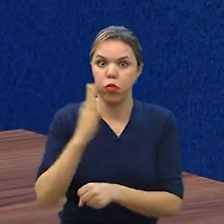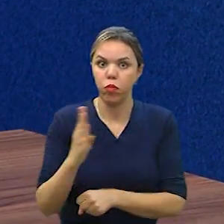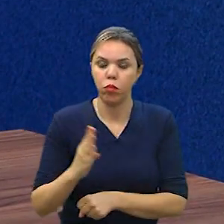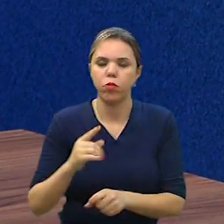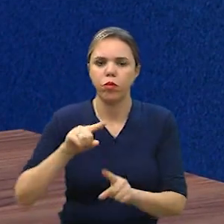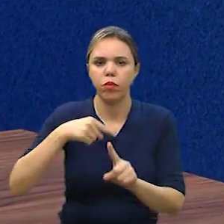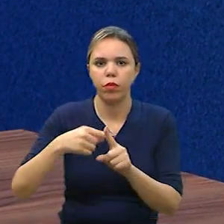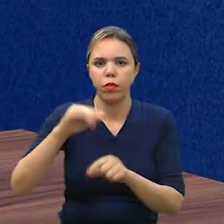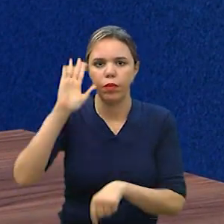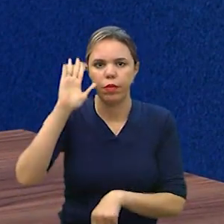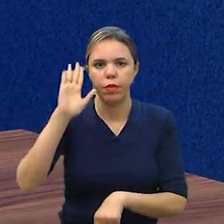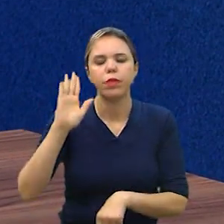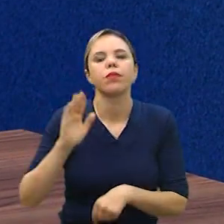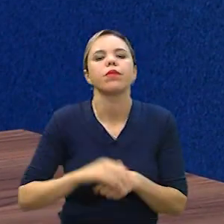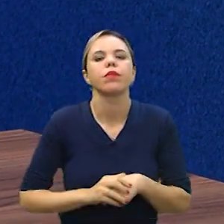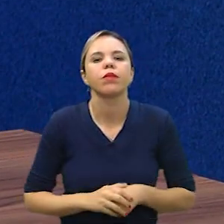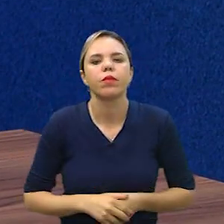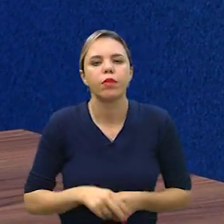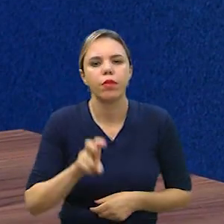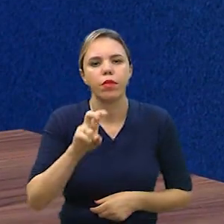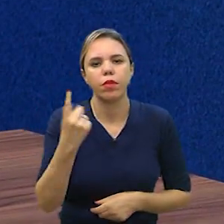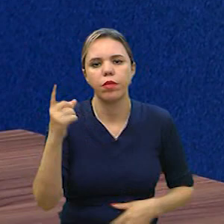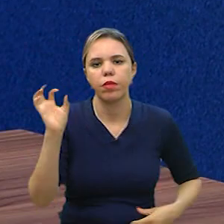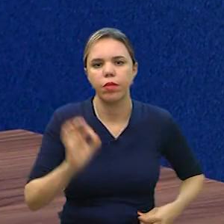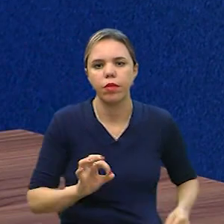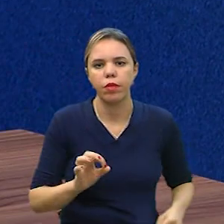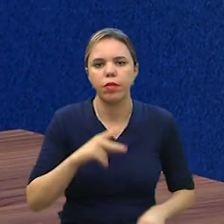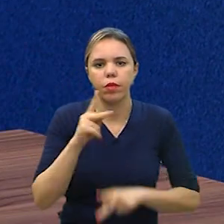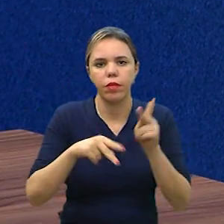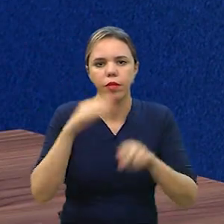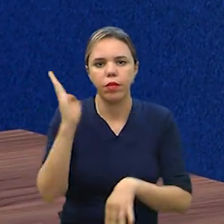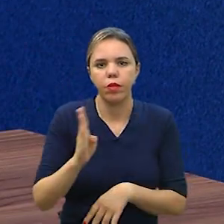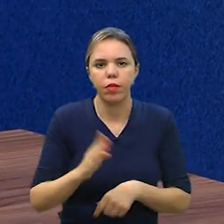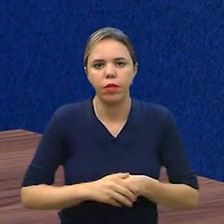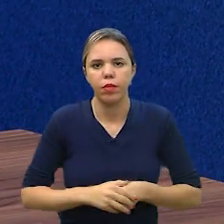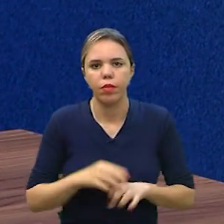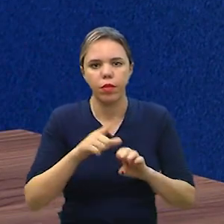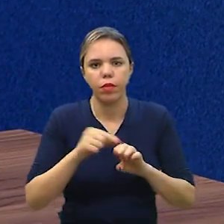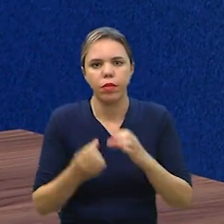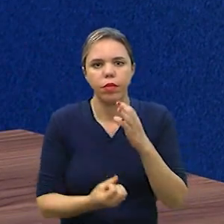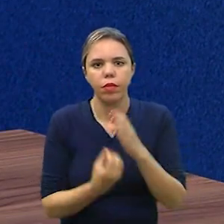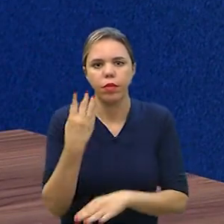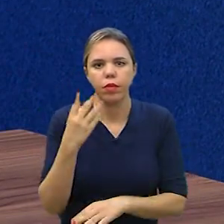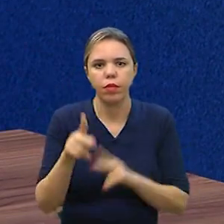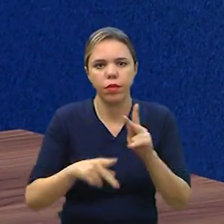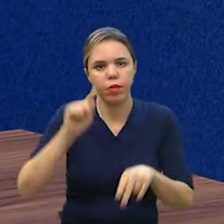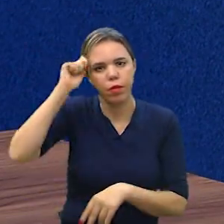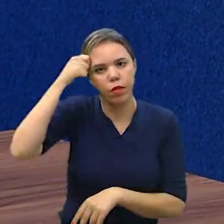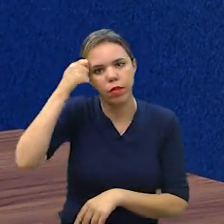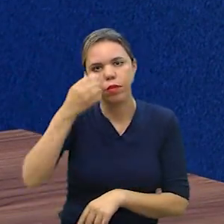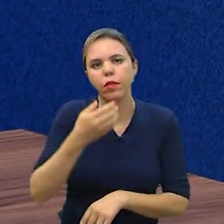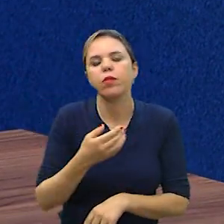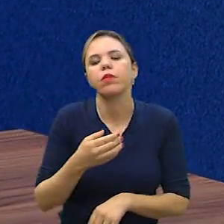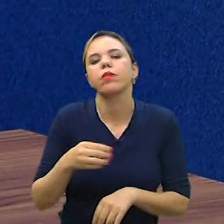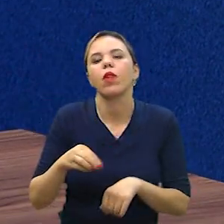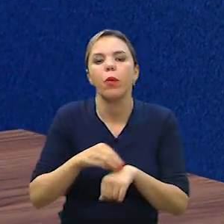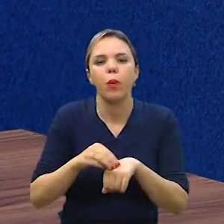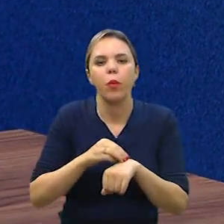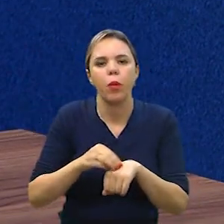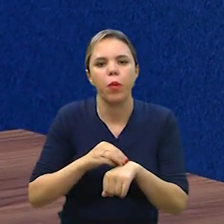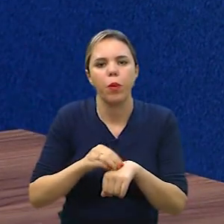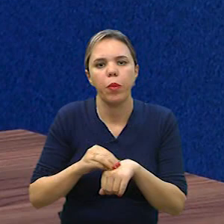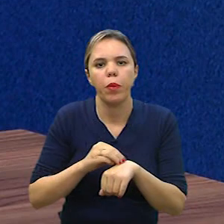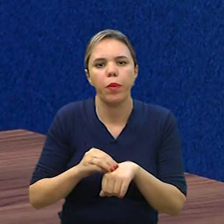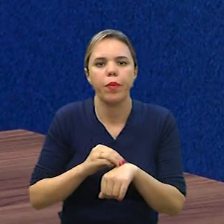e mais da metade, cerca de 51% dos brasileiros que empreendem são pretos ou